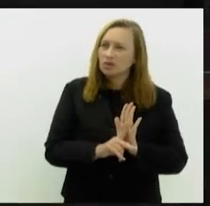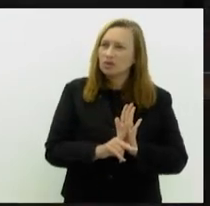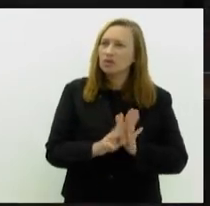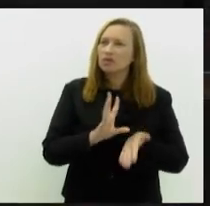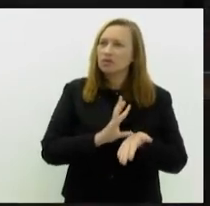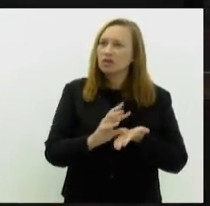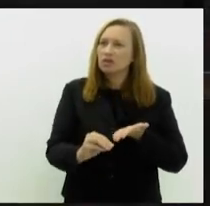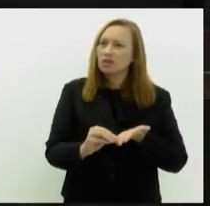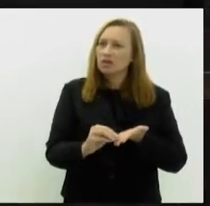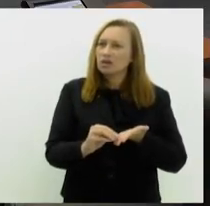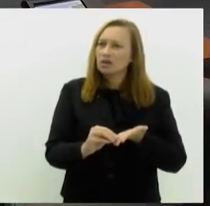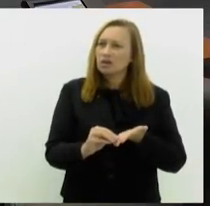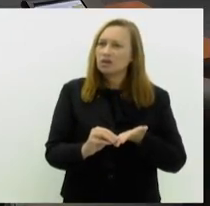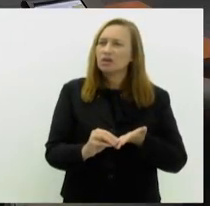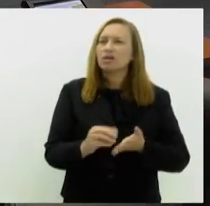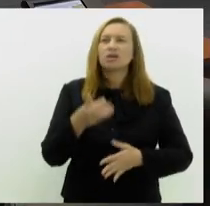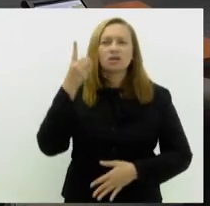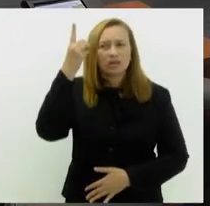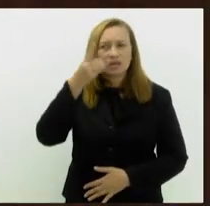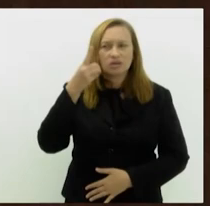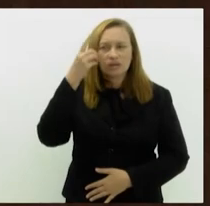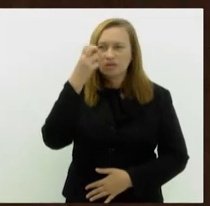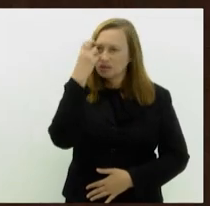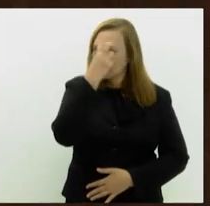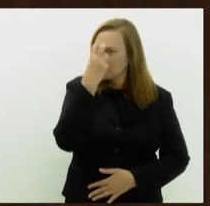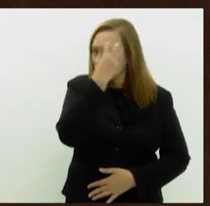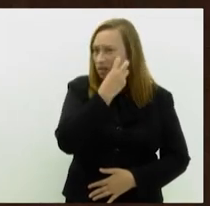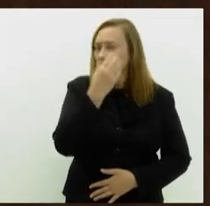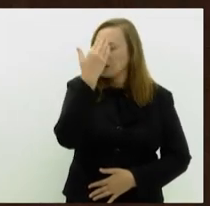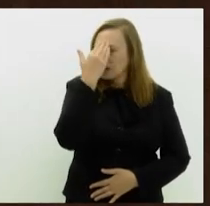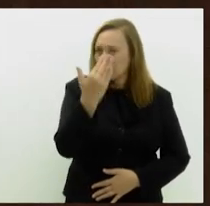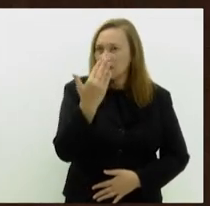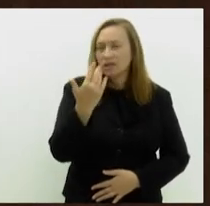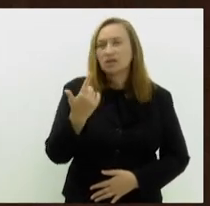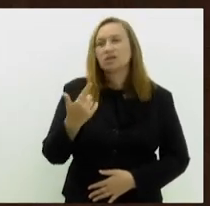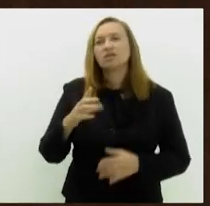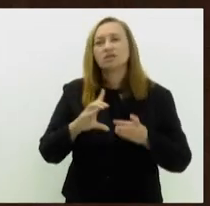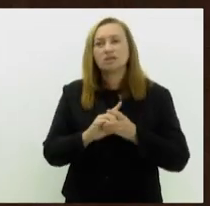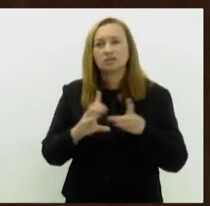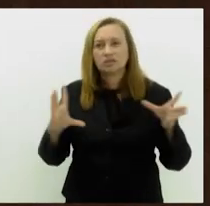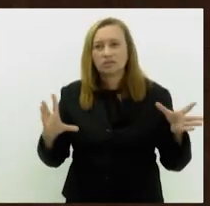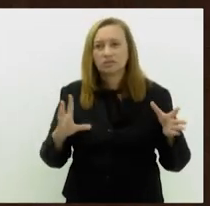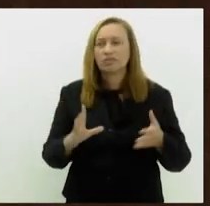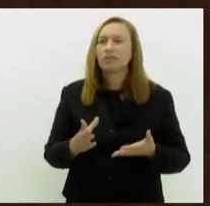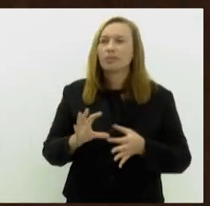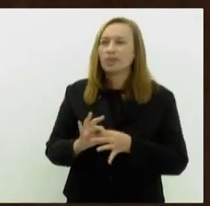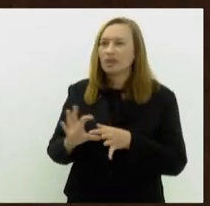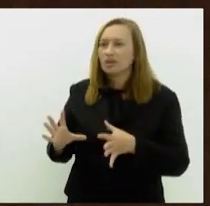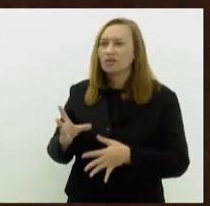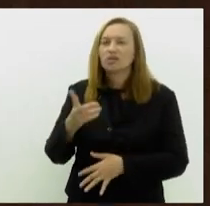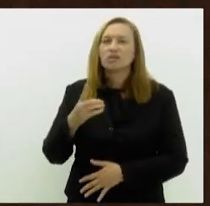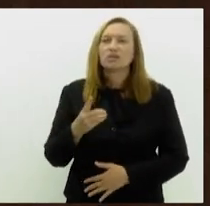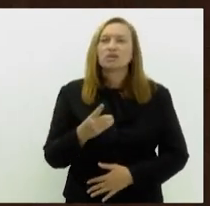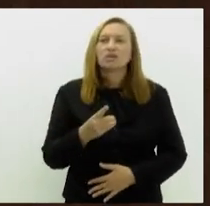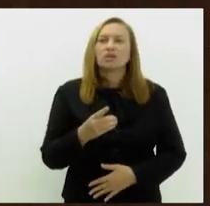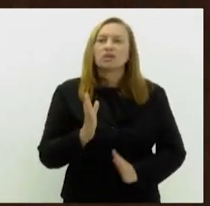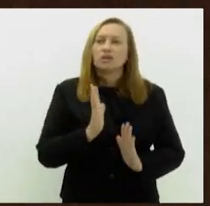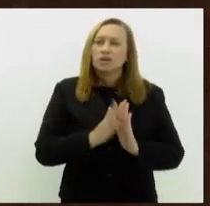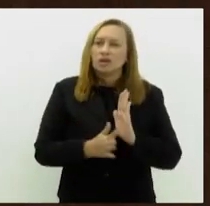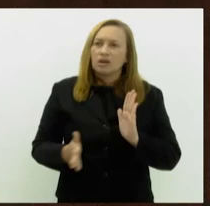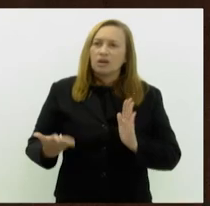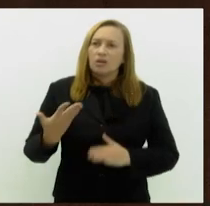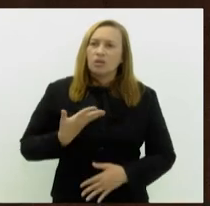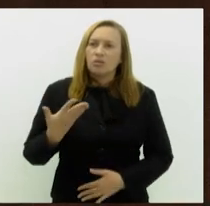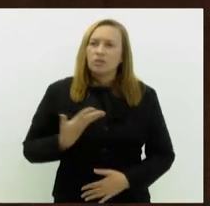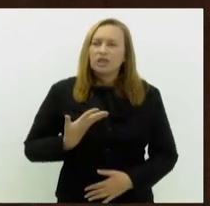da pauta. Vossa Excelência, de deputada maneira... Verônica. Vossa Excelência, eu agradeço de maneira democrática, já que cedeu pela ordem do